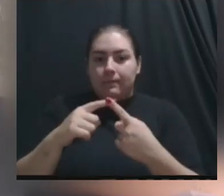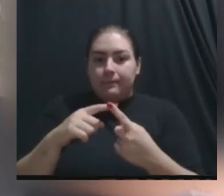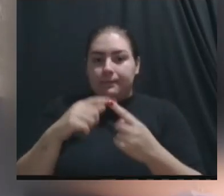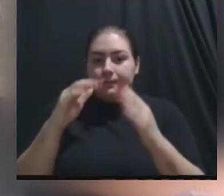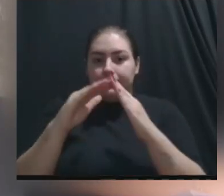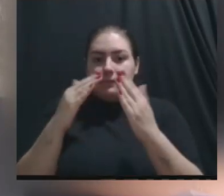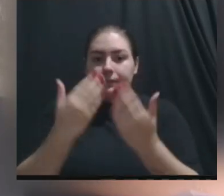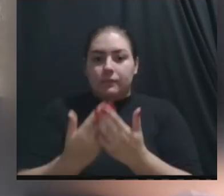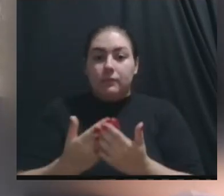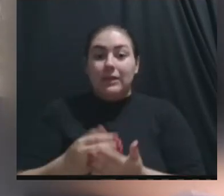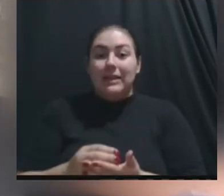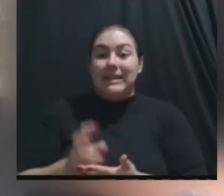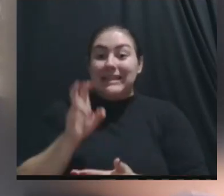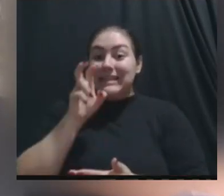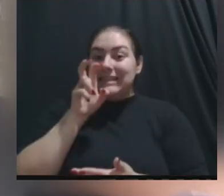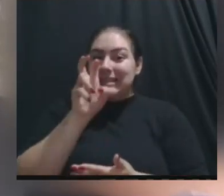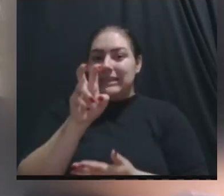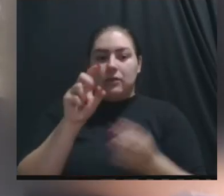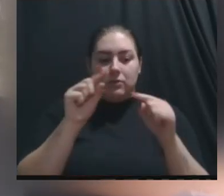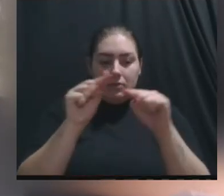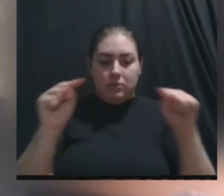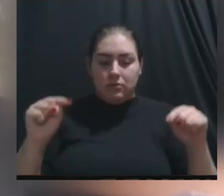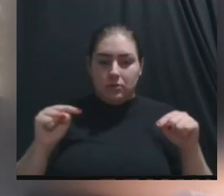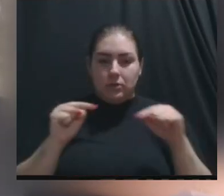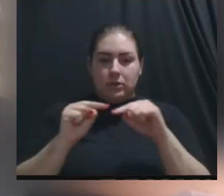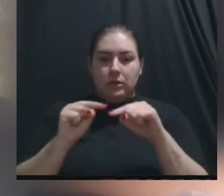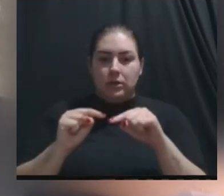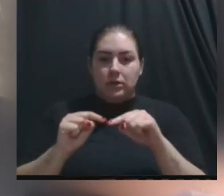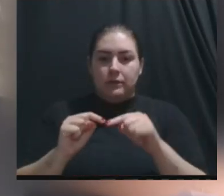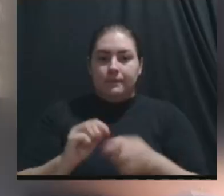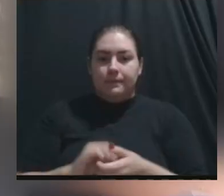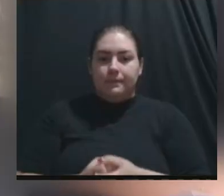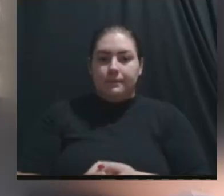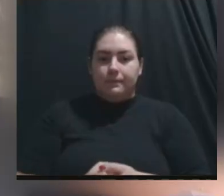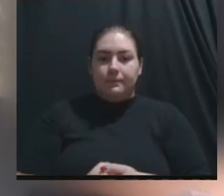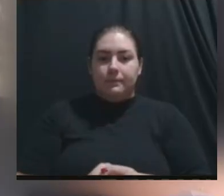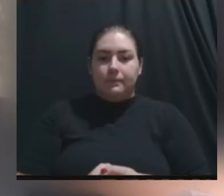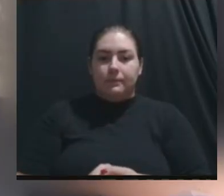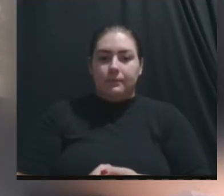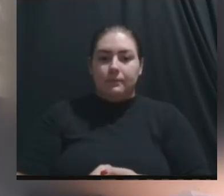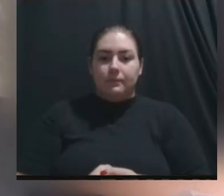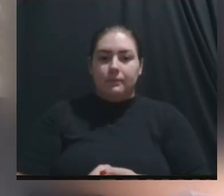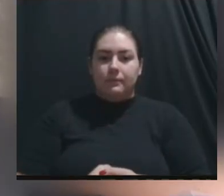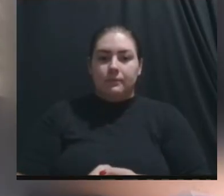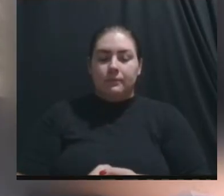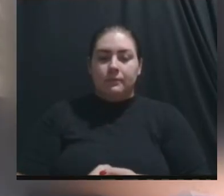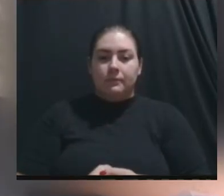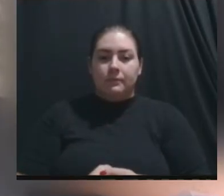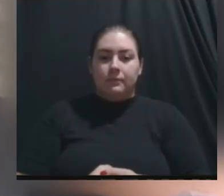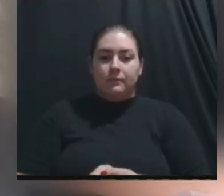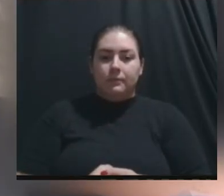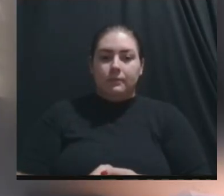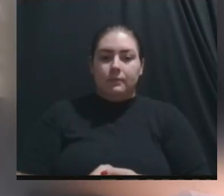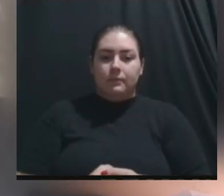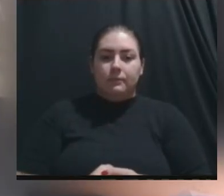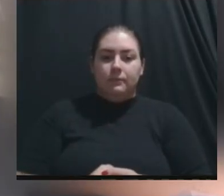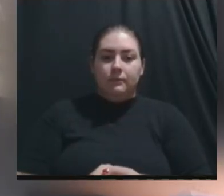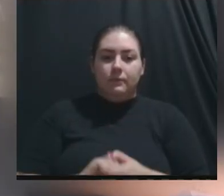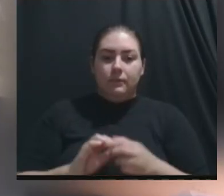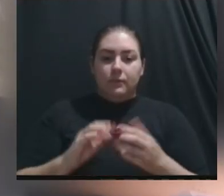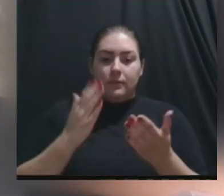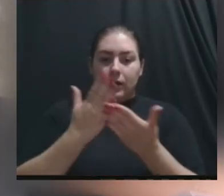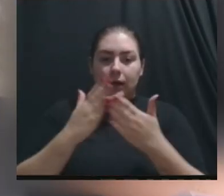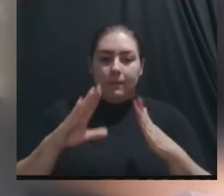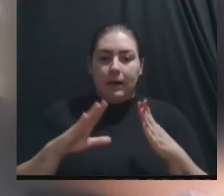turmas, os 2 AG2 e os 2 AG1 e os 3 AG2 terminaram o ano acima do módulo. Minha